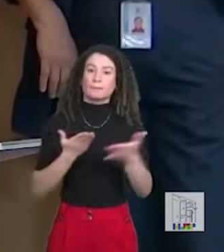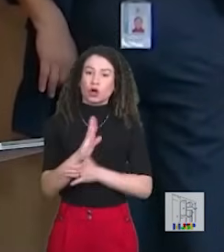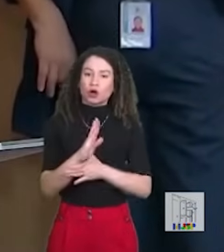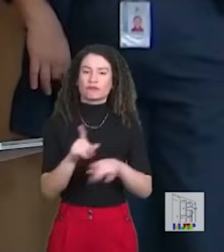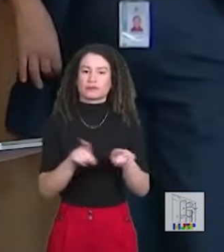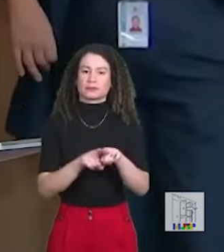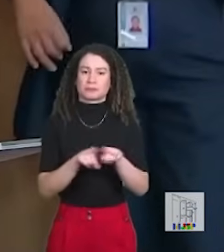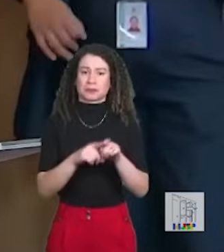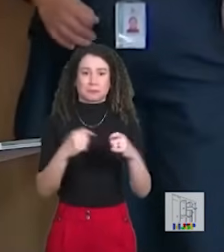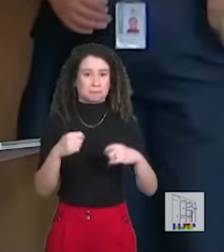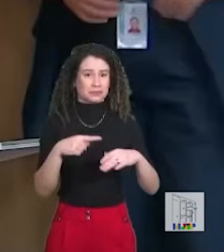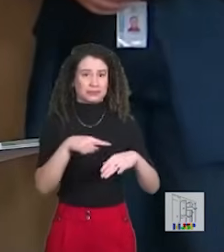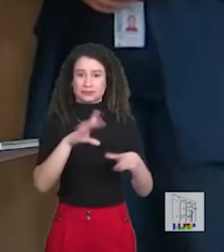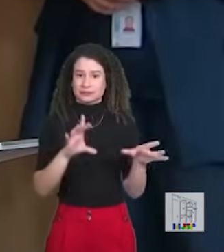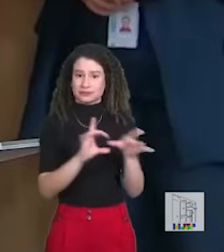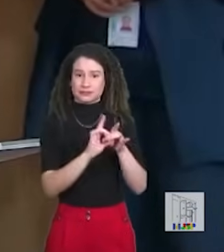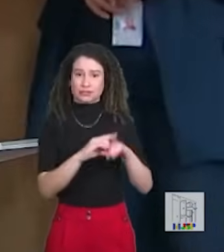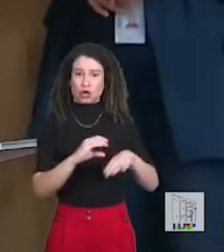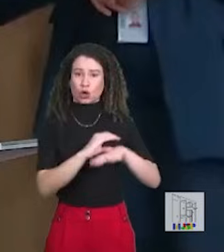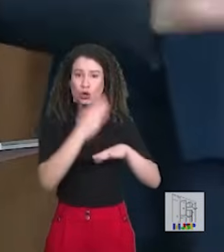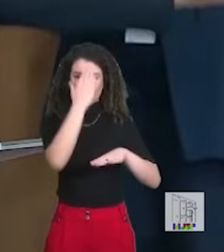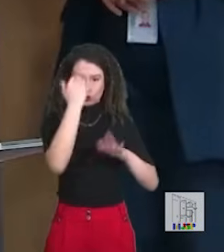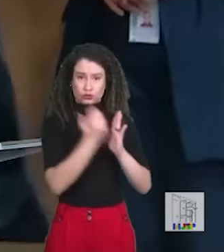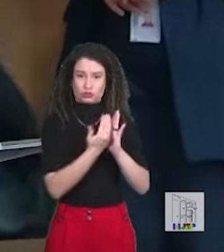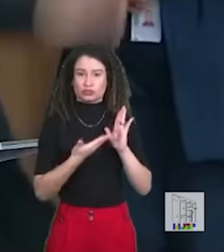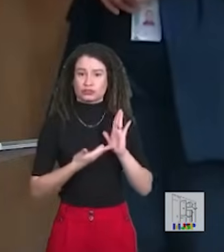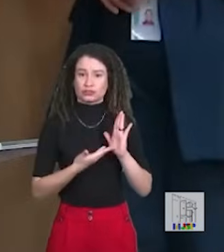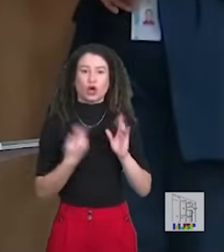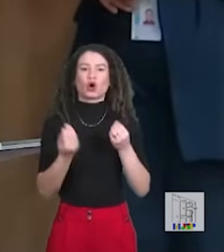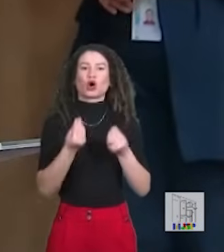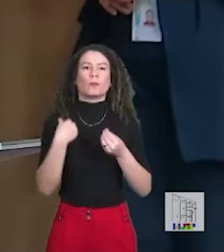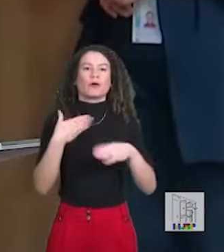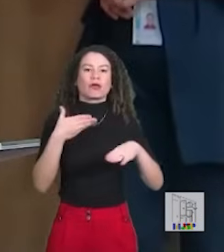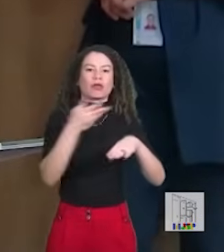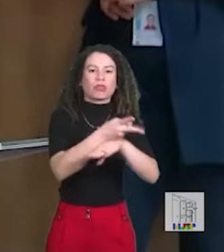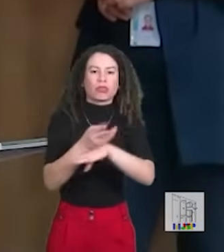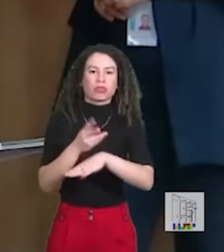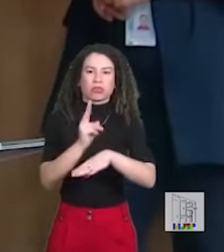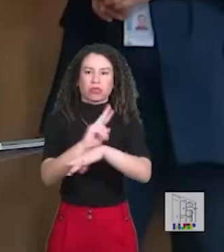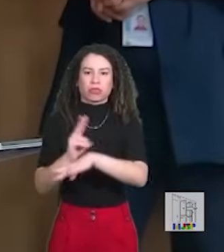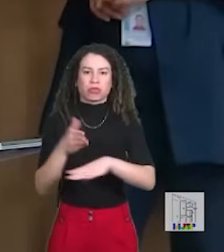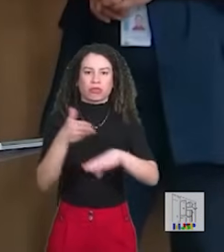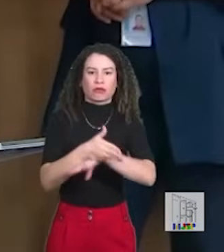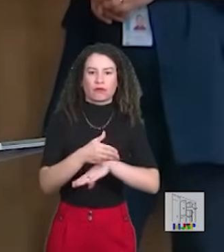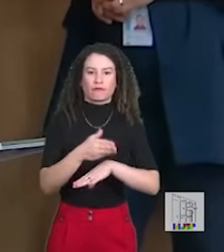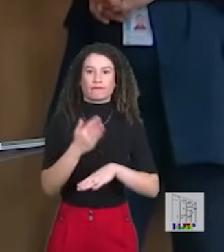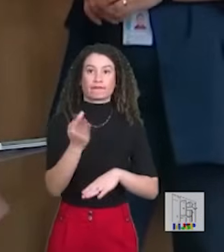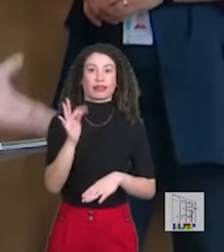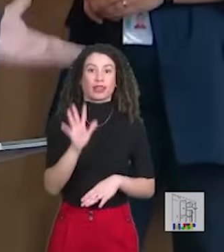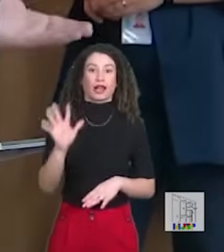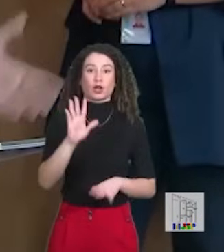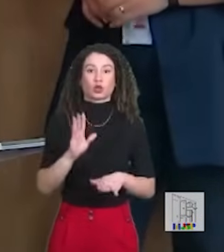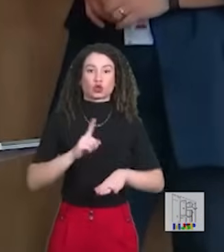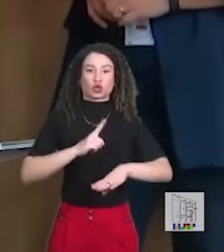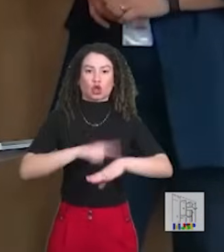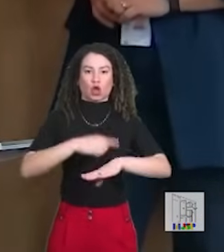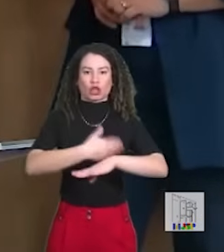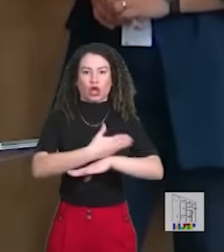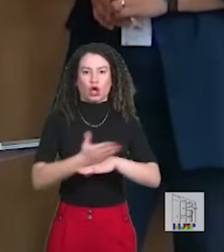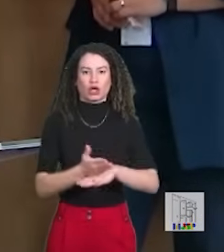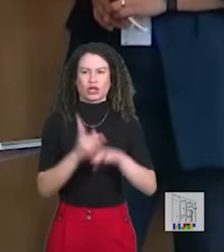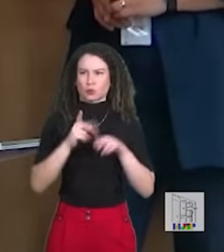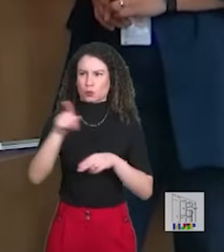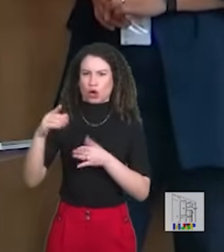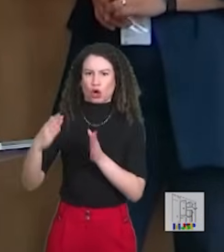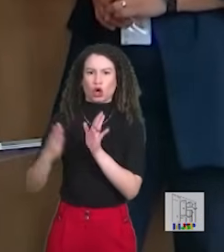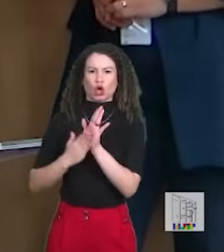Constituição como é que eu vou fazer intervenção Federal toda hora como nos cobram